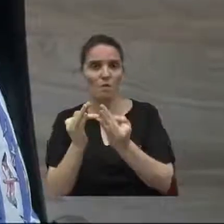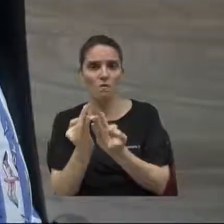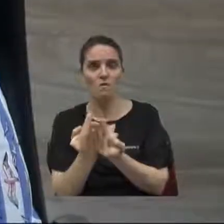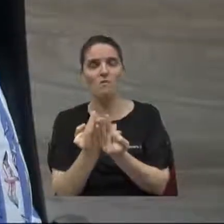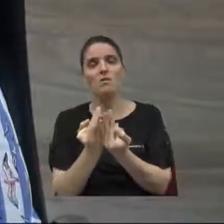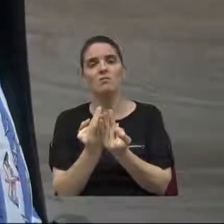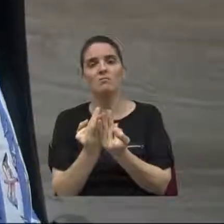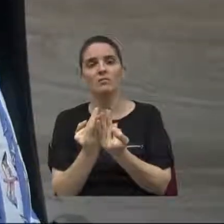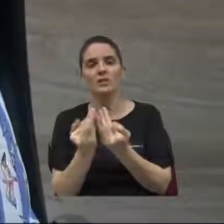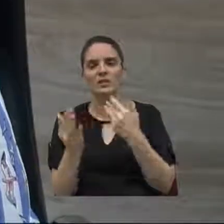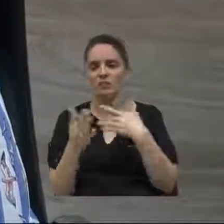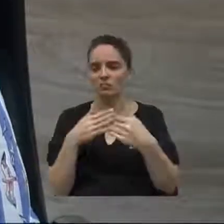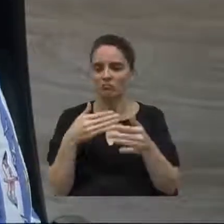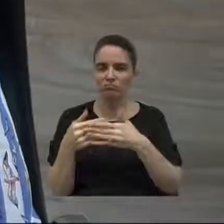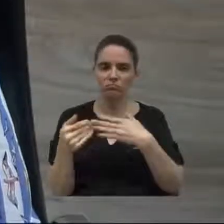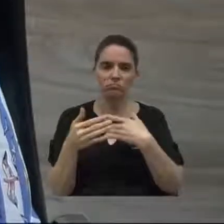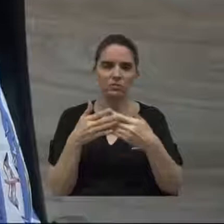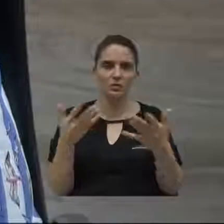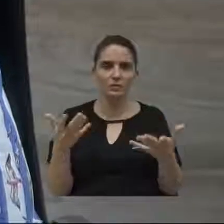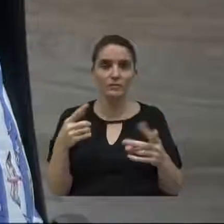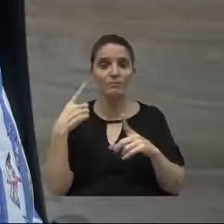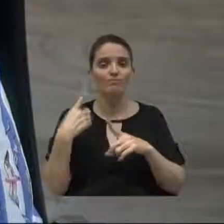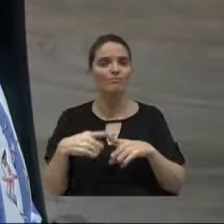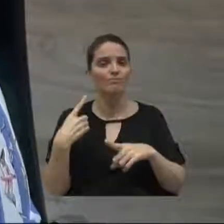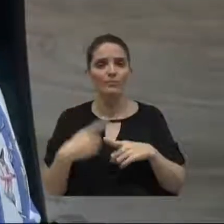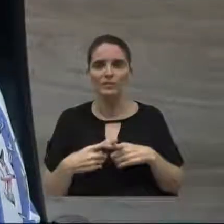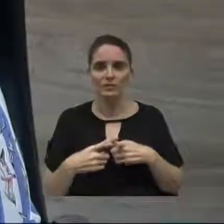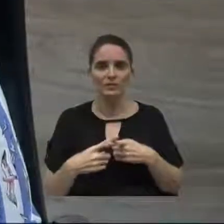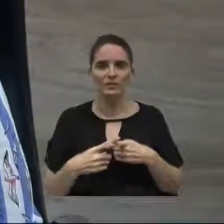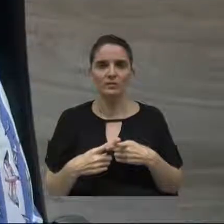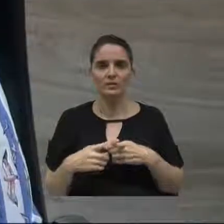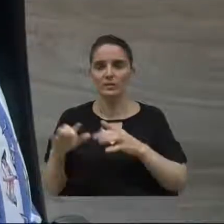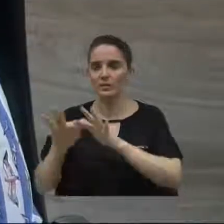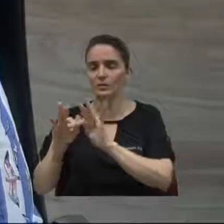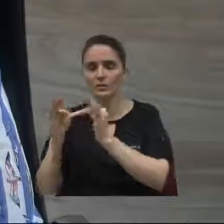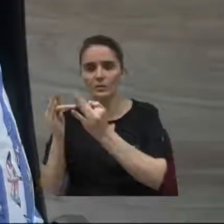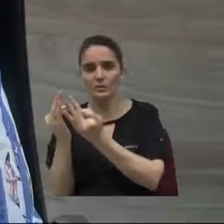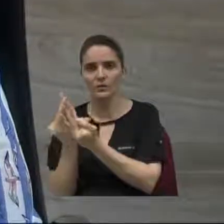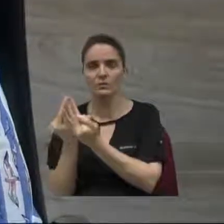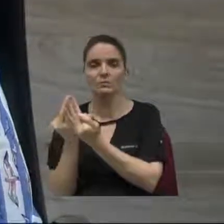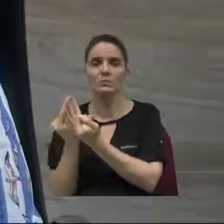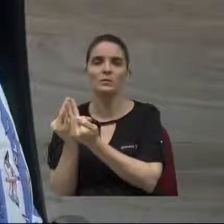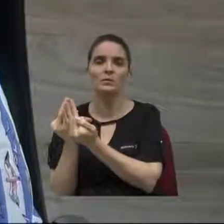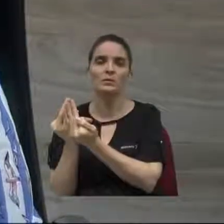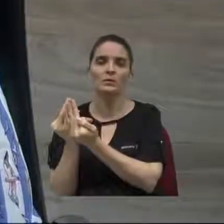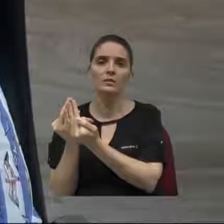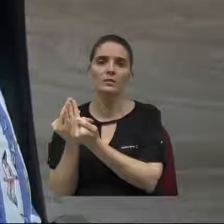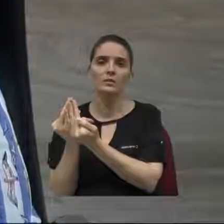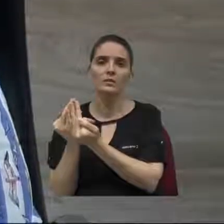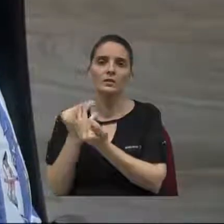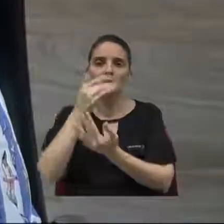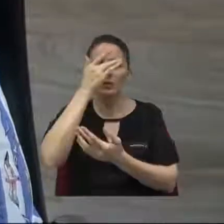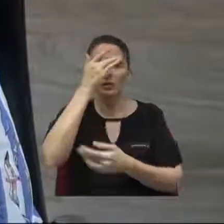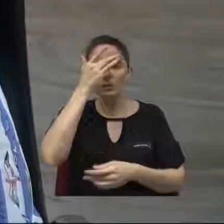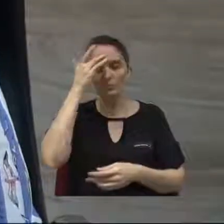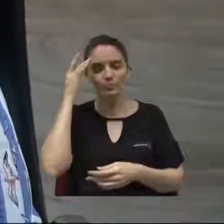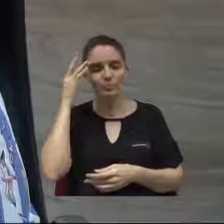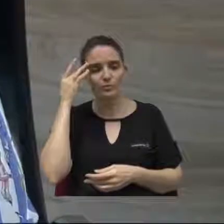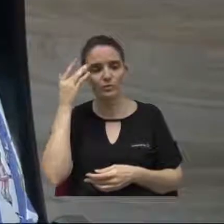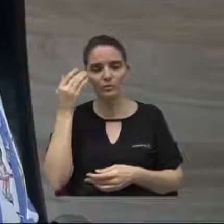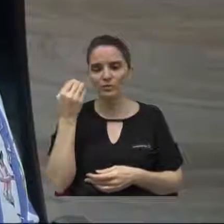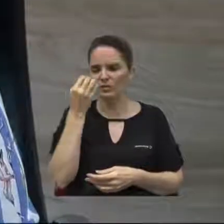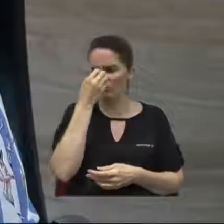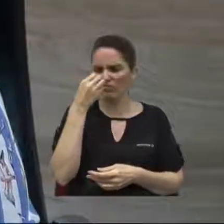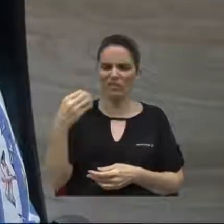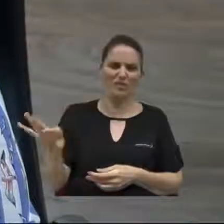da dependência, porque existe dentro dessa família disfuncional a negligência, ela impera.